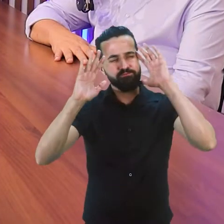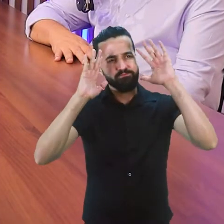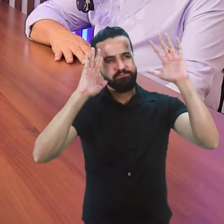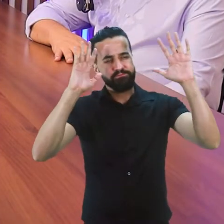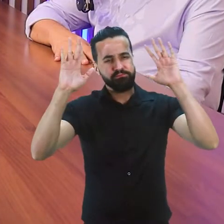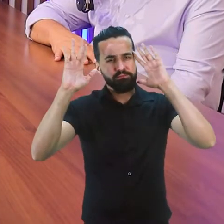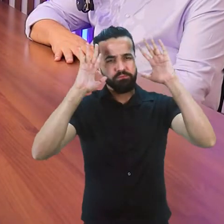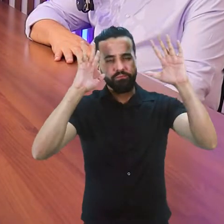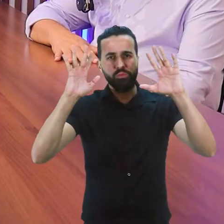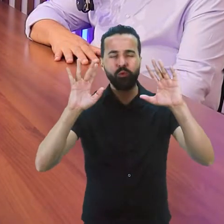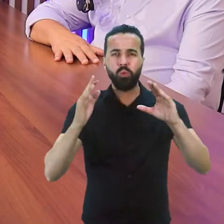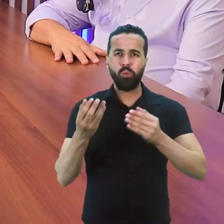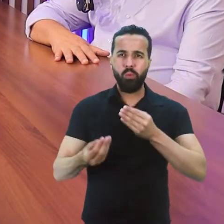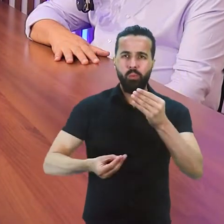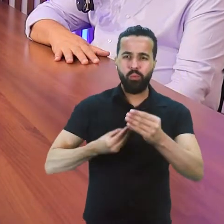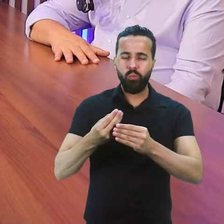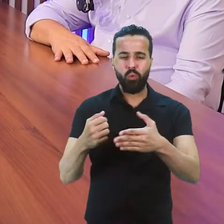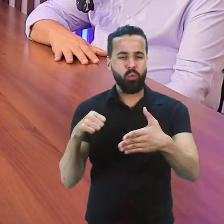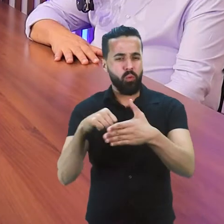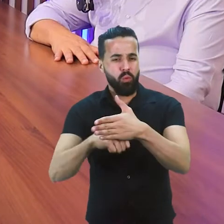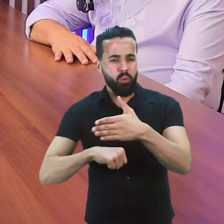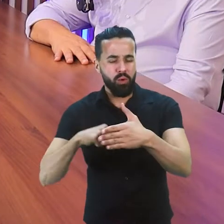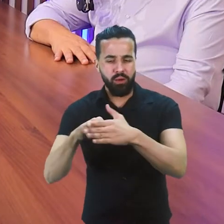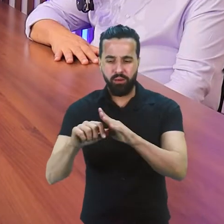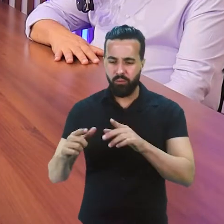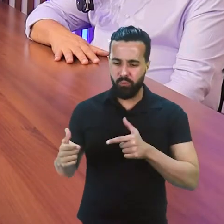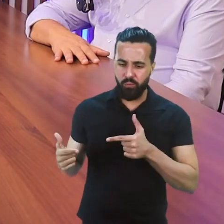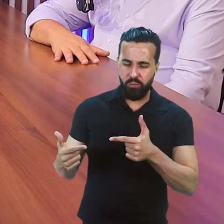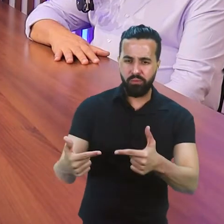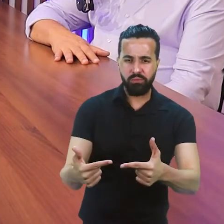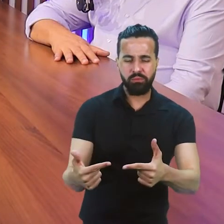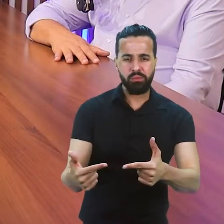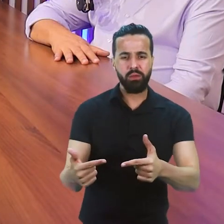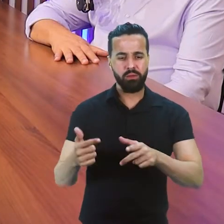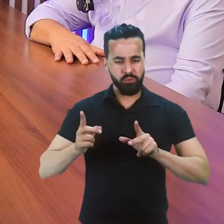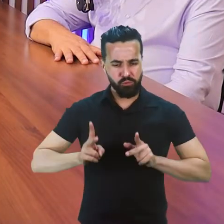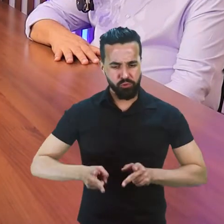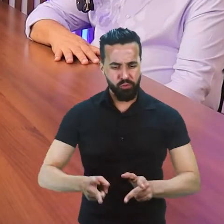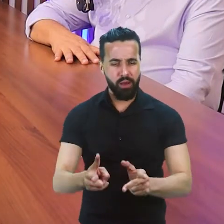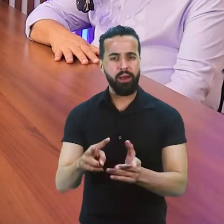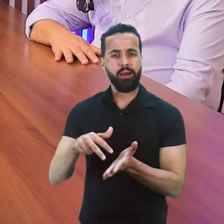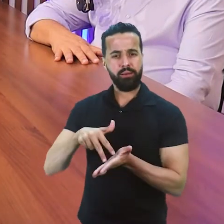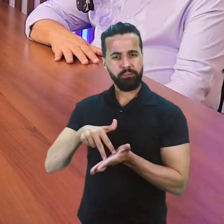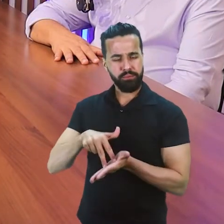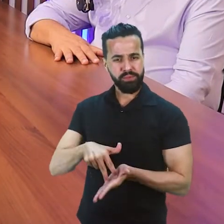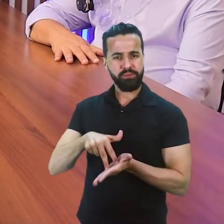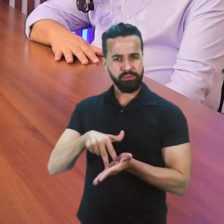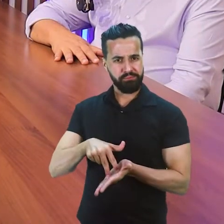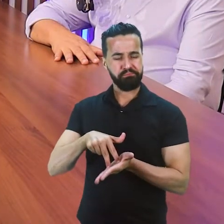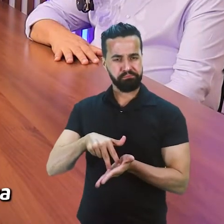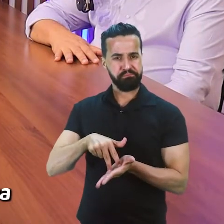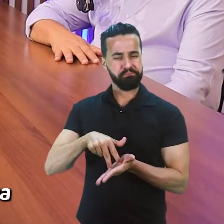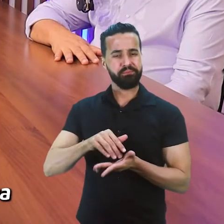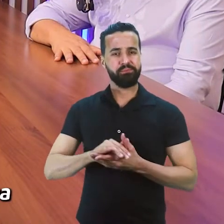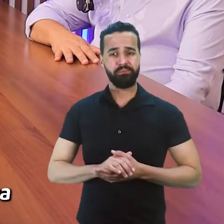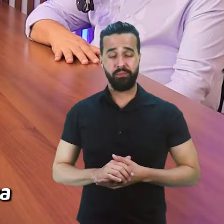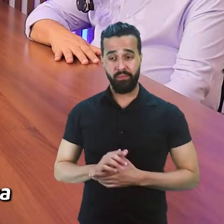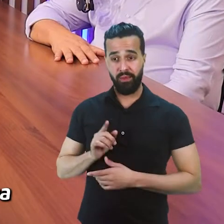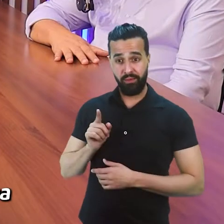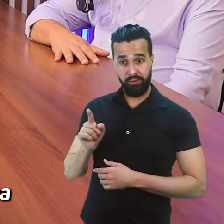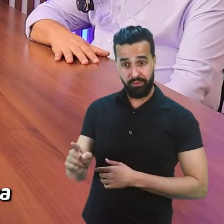sobre a luta, sobre continuar, sobre persistir. E lá no CRE mesmo, nós